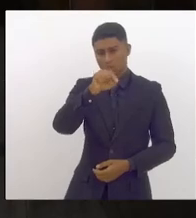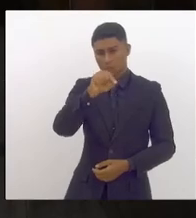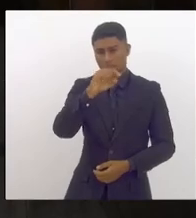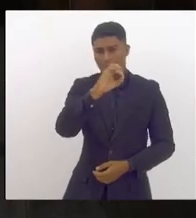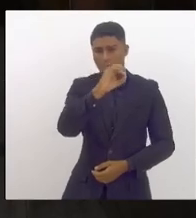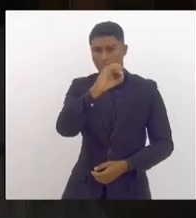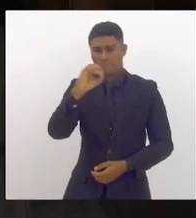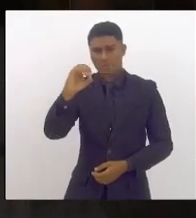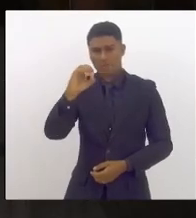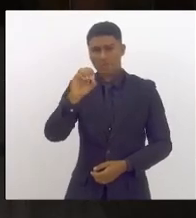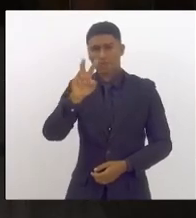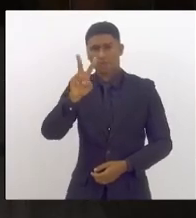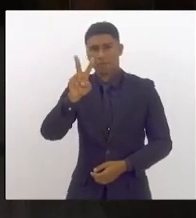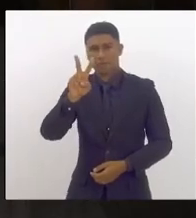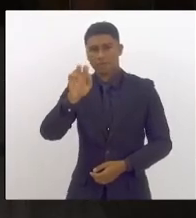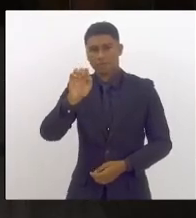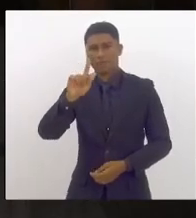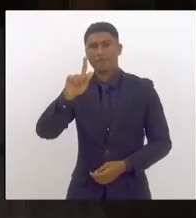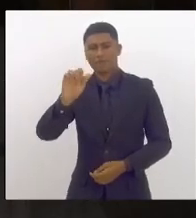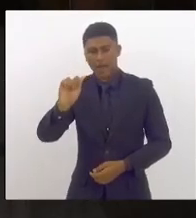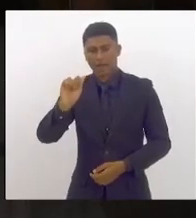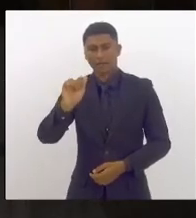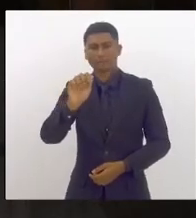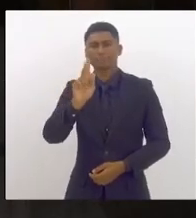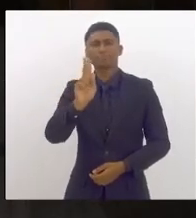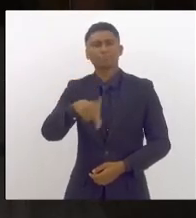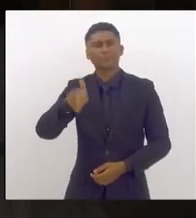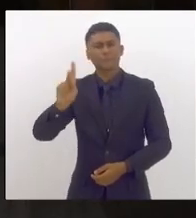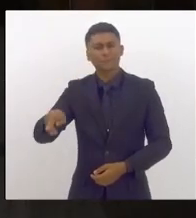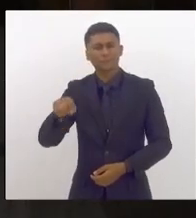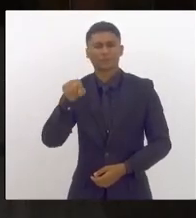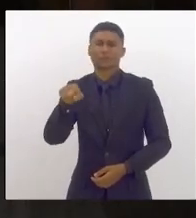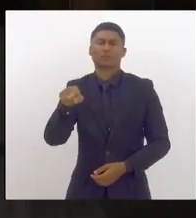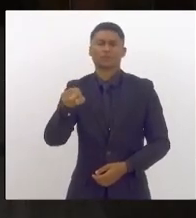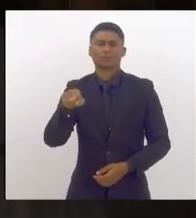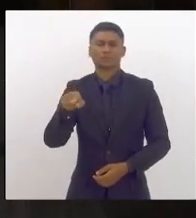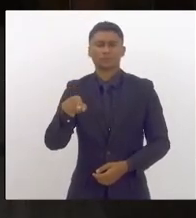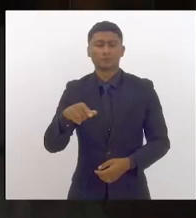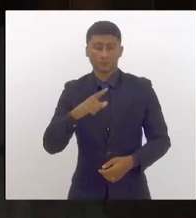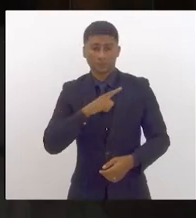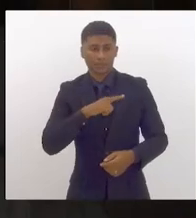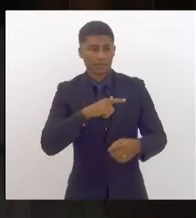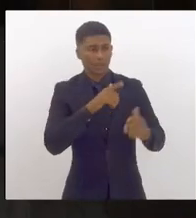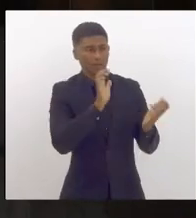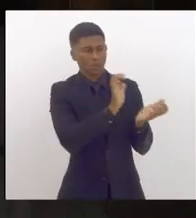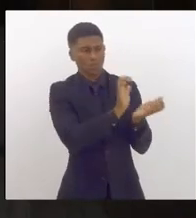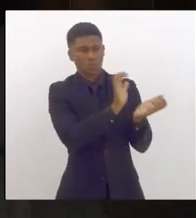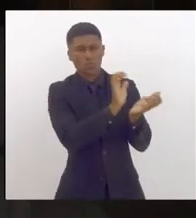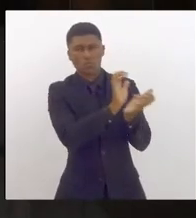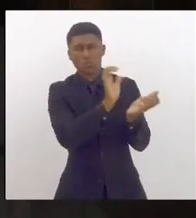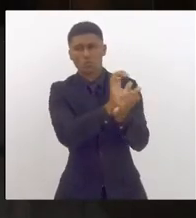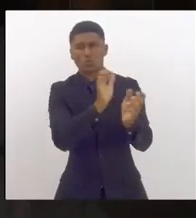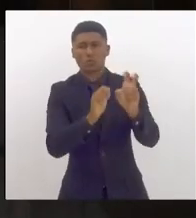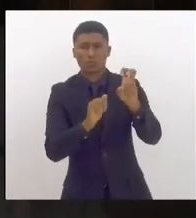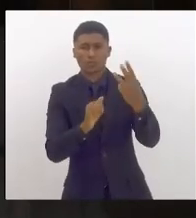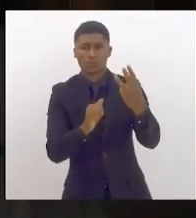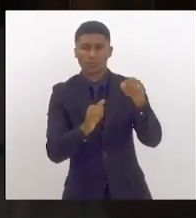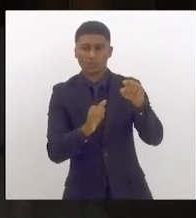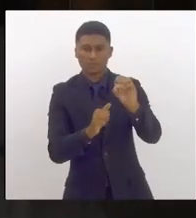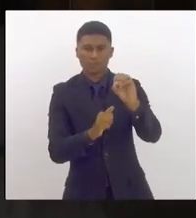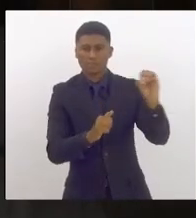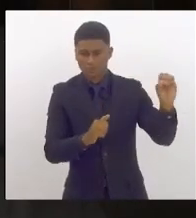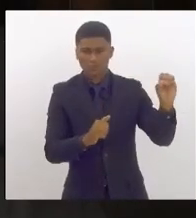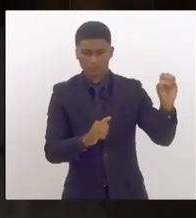cargos de professores na rede Estadual de Educação das cerca de 53 mil Turmas da rede estadual de